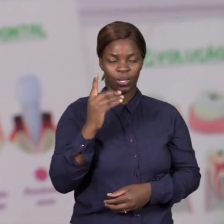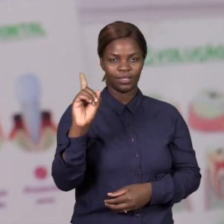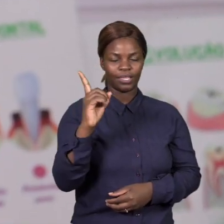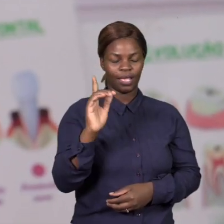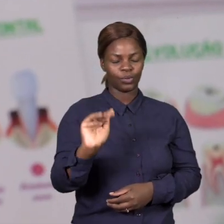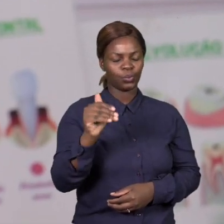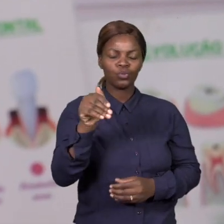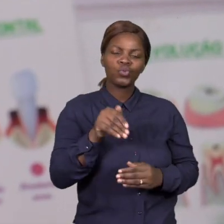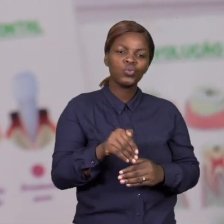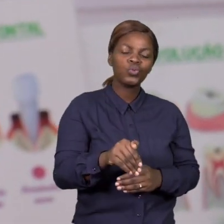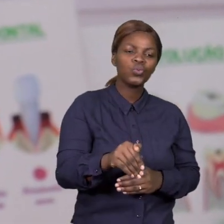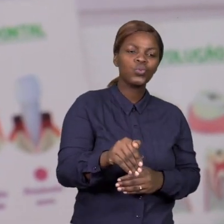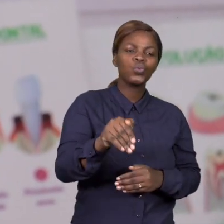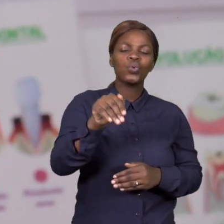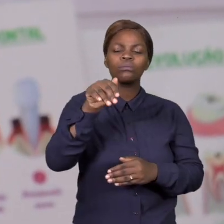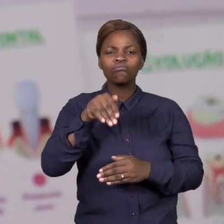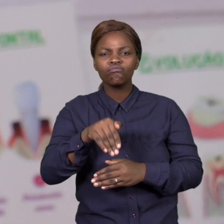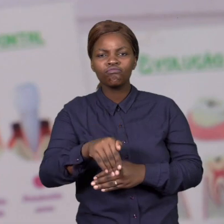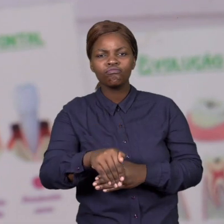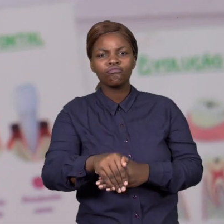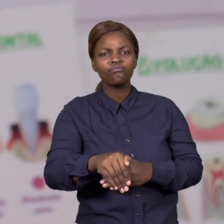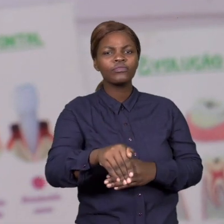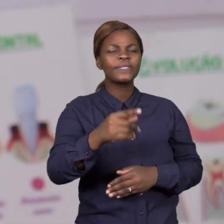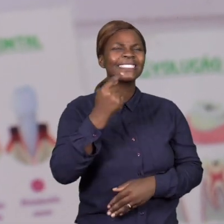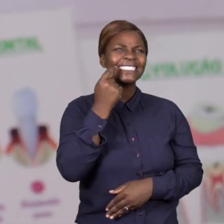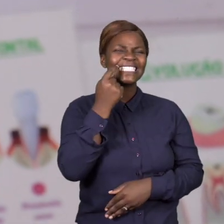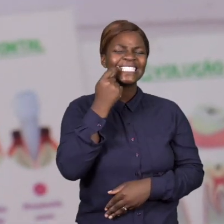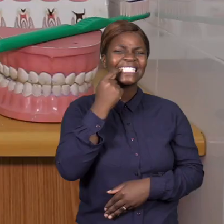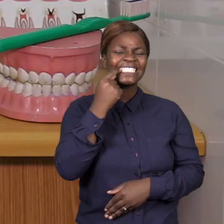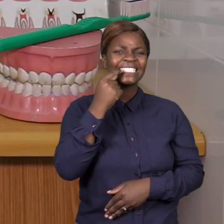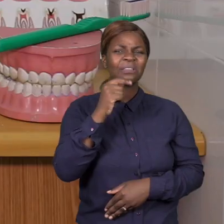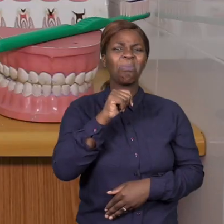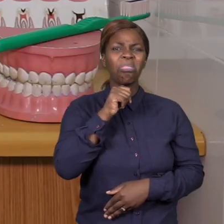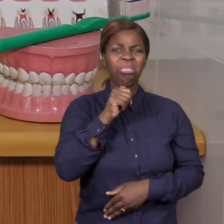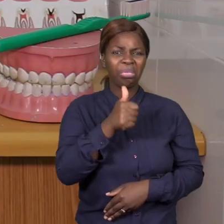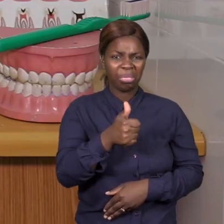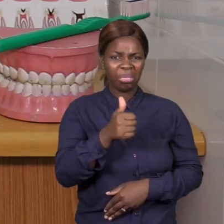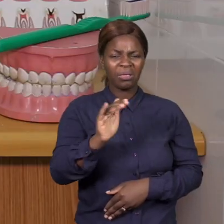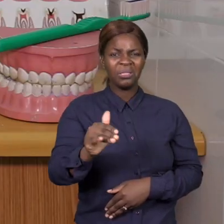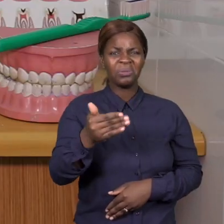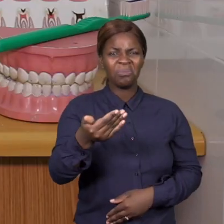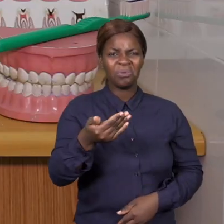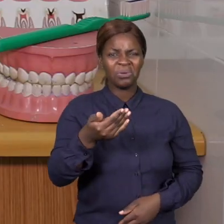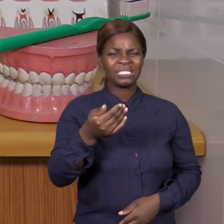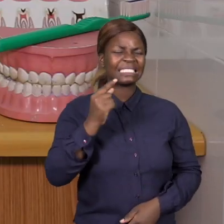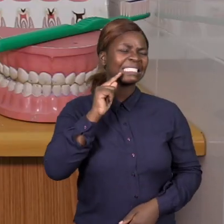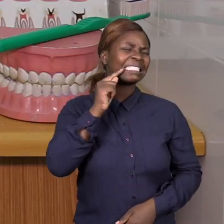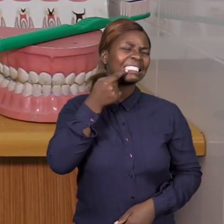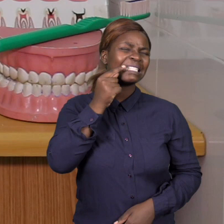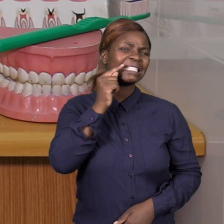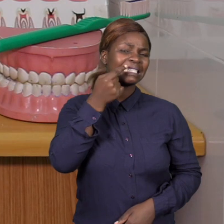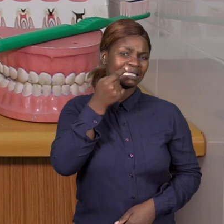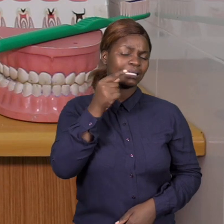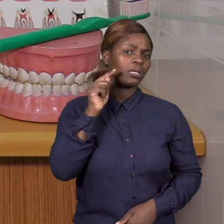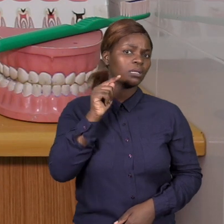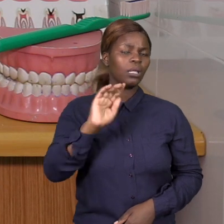pessoa vai negligenciando, deixa aquela mancha criar um buraco, né? E que este buraco,